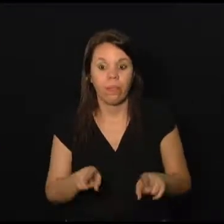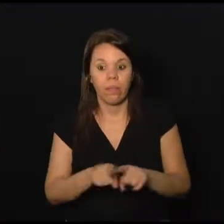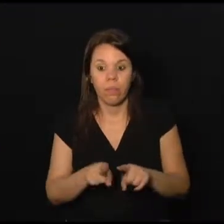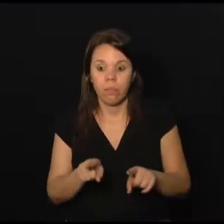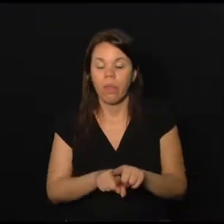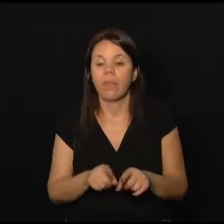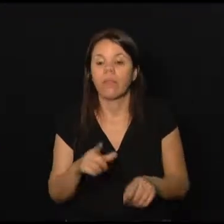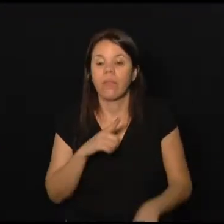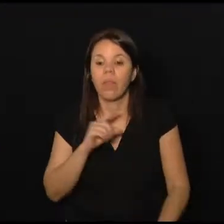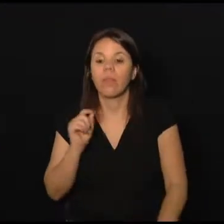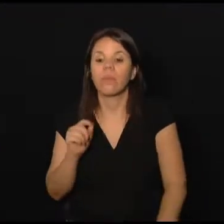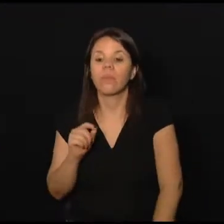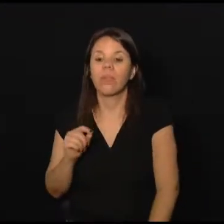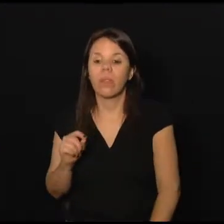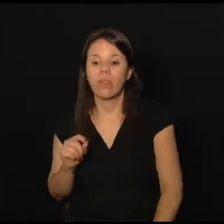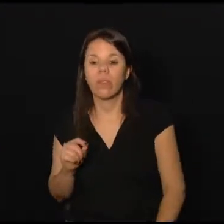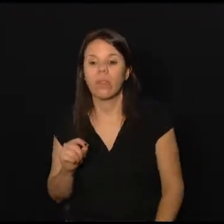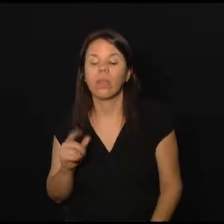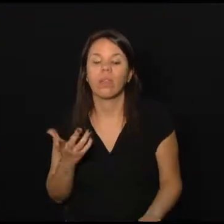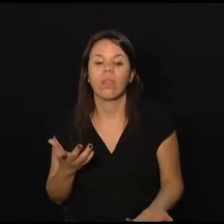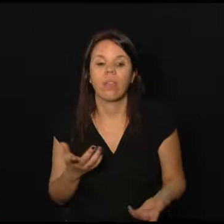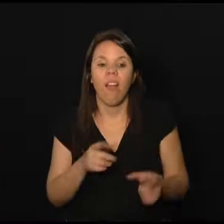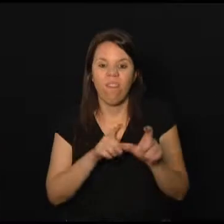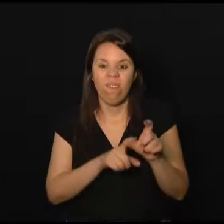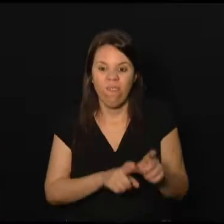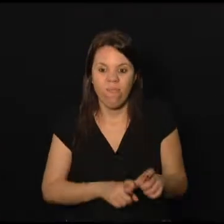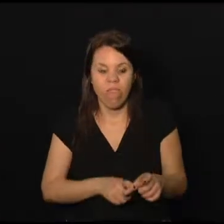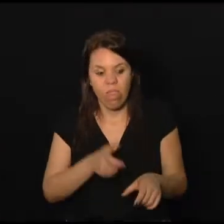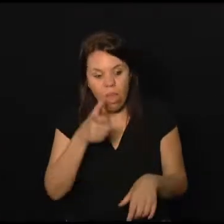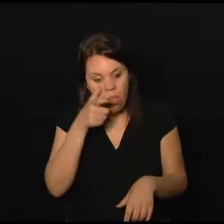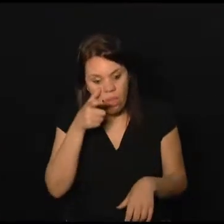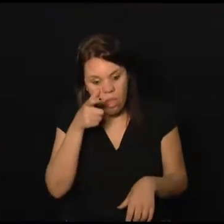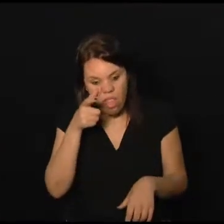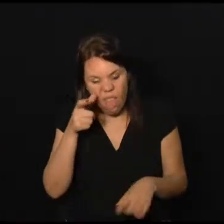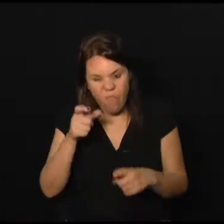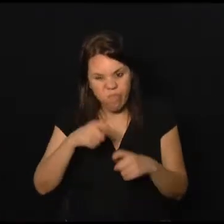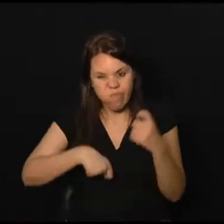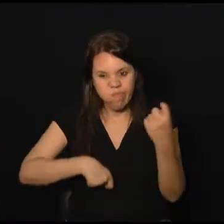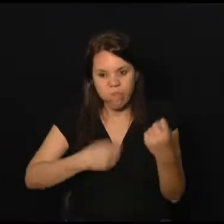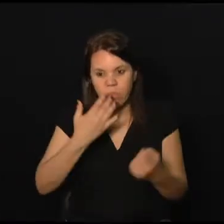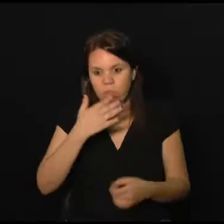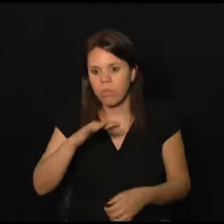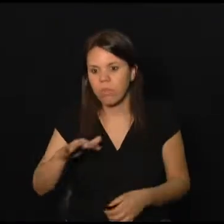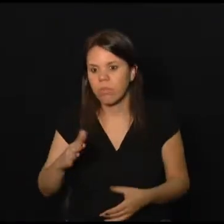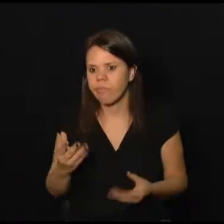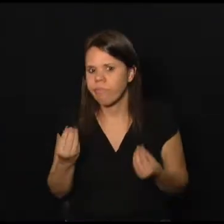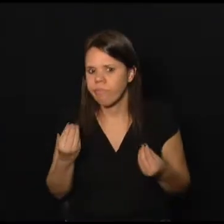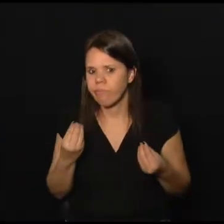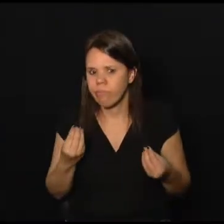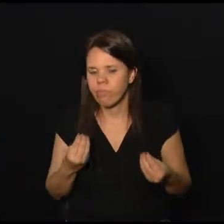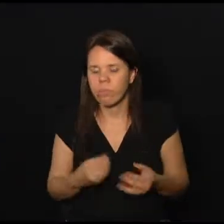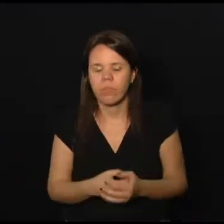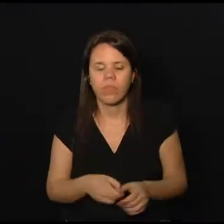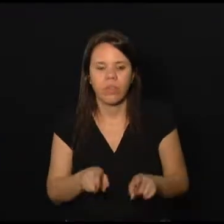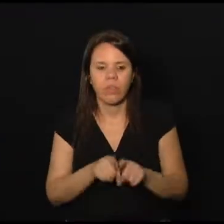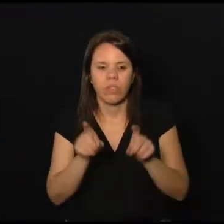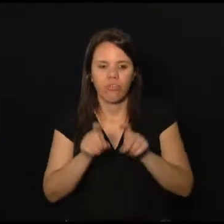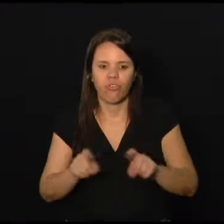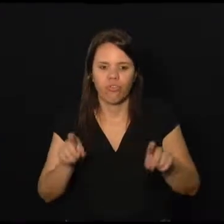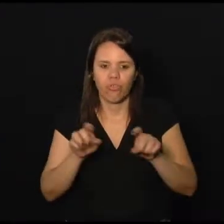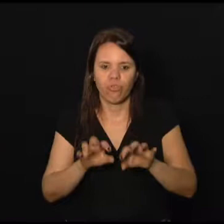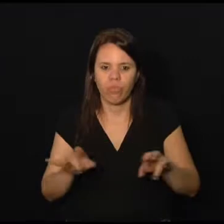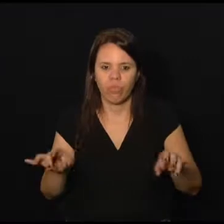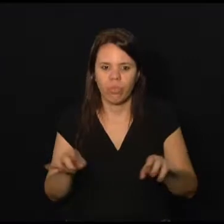infantil. Né? Porque se a dependência digital, então